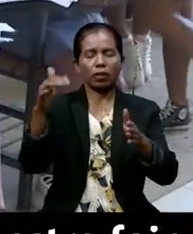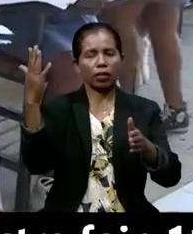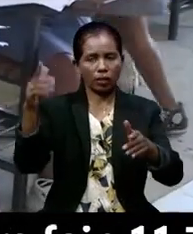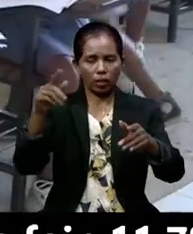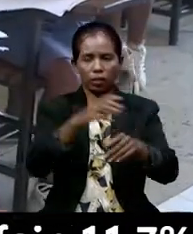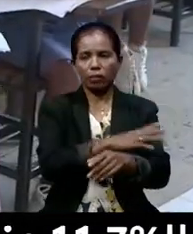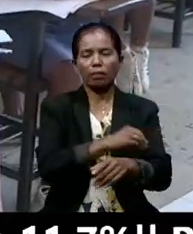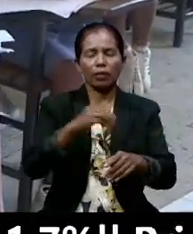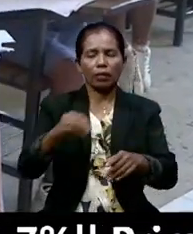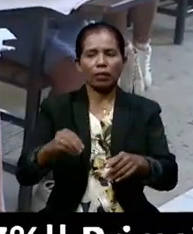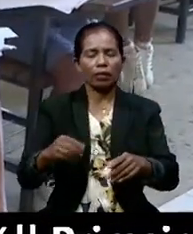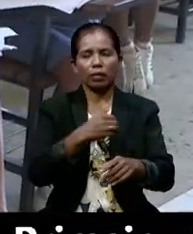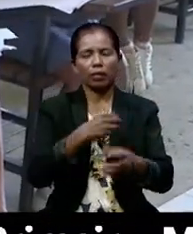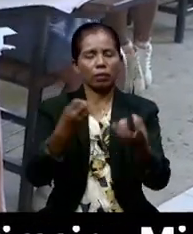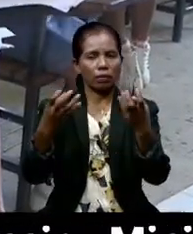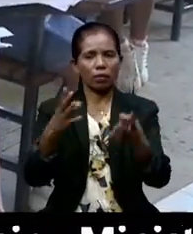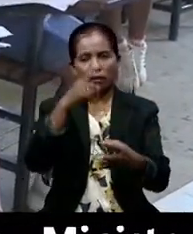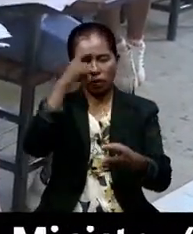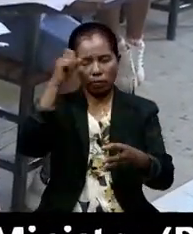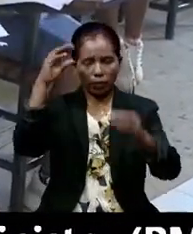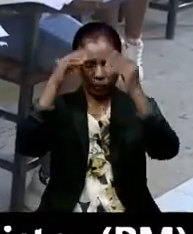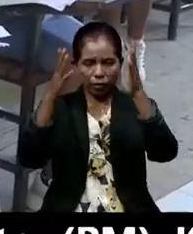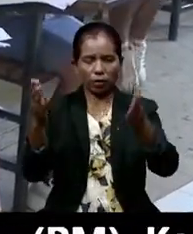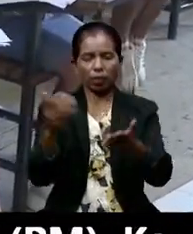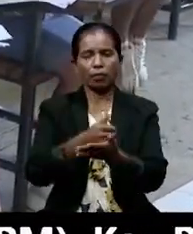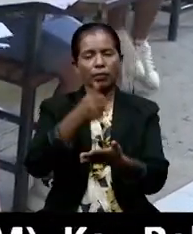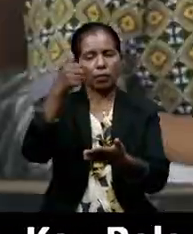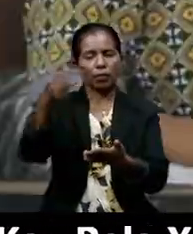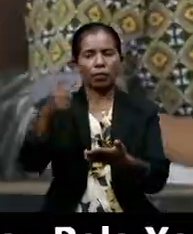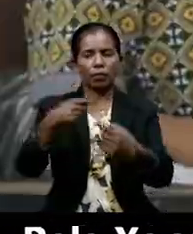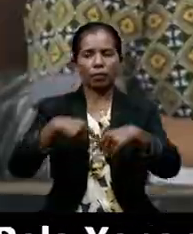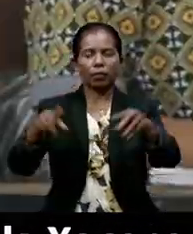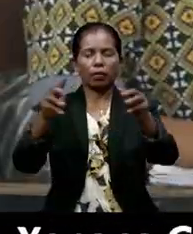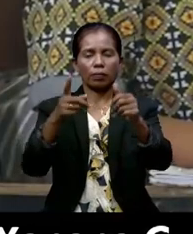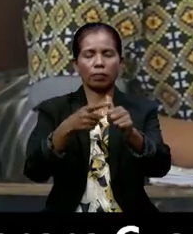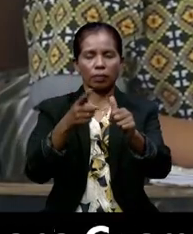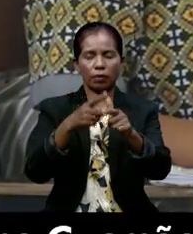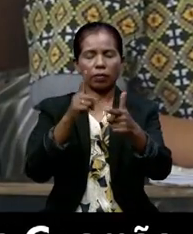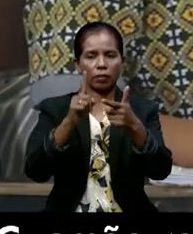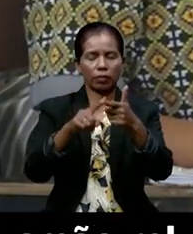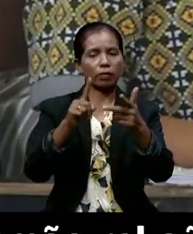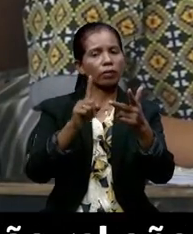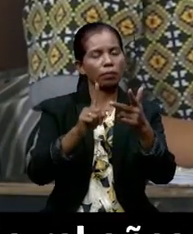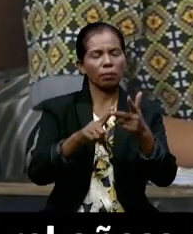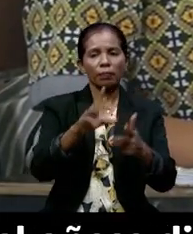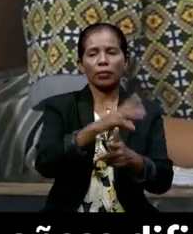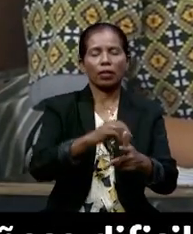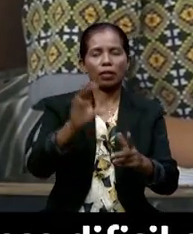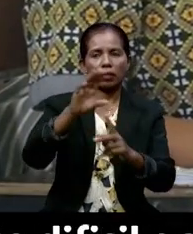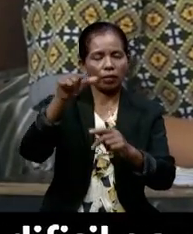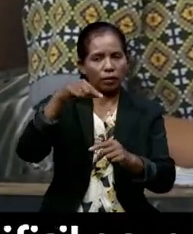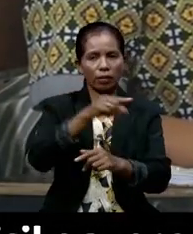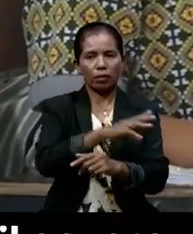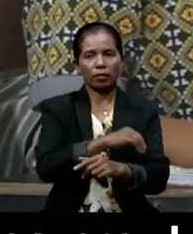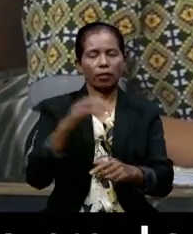deu resolvido, mas o professor Sira não passa e a testa candidatura nem, vai de primeiro, segundo no terceiro ciclo. Se o Gabinete da Escola Secundária